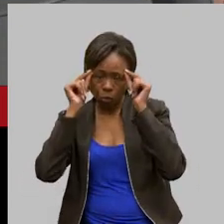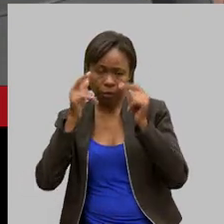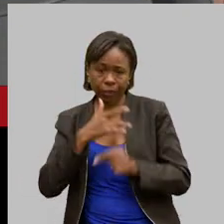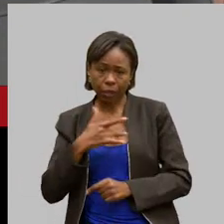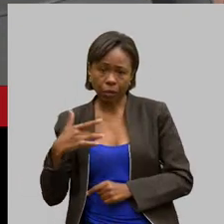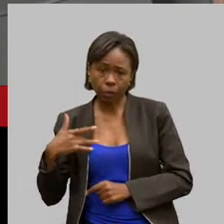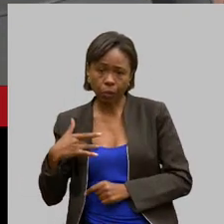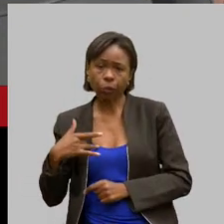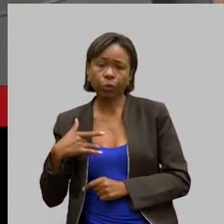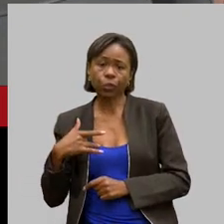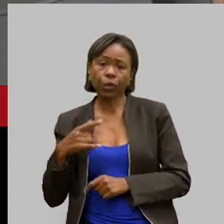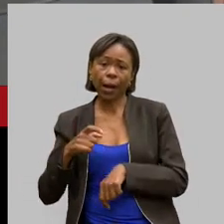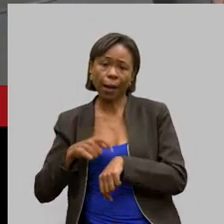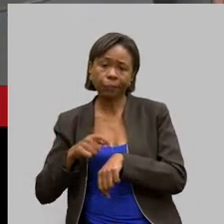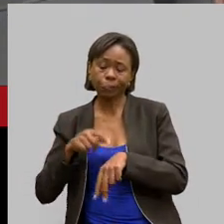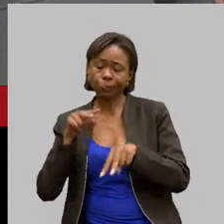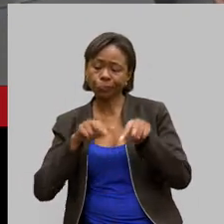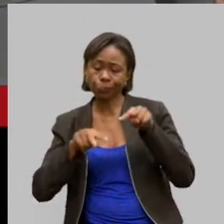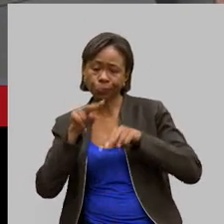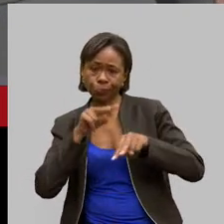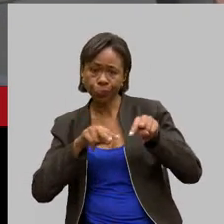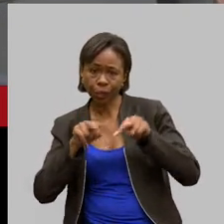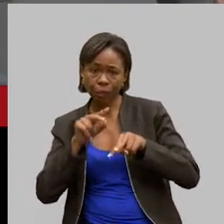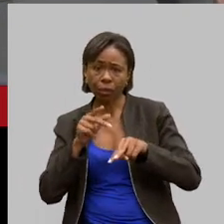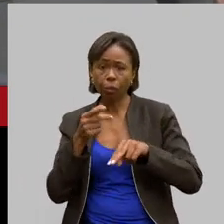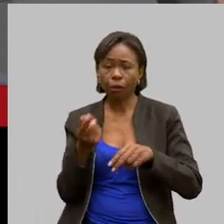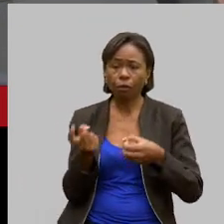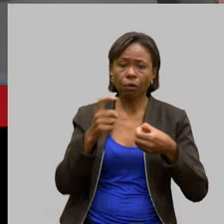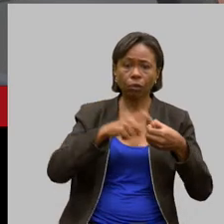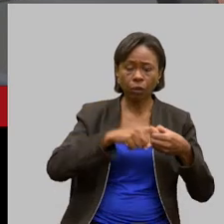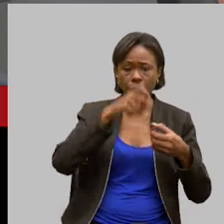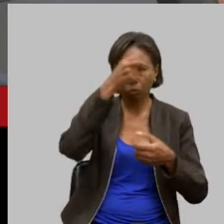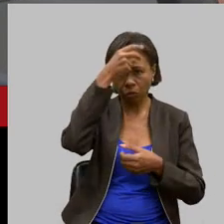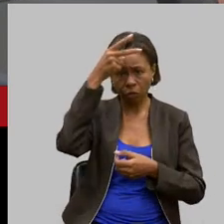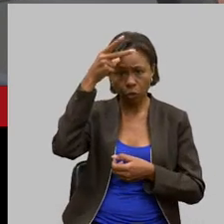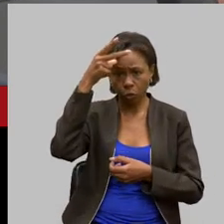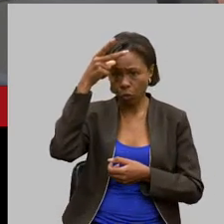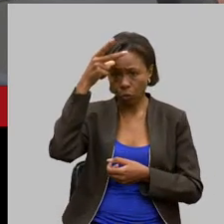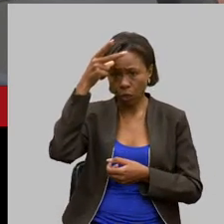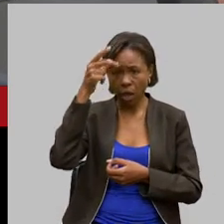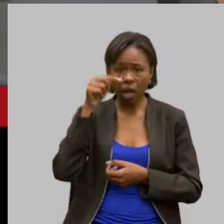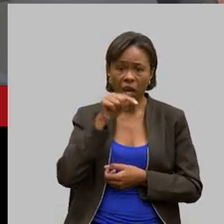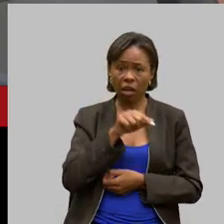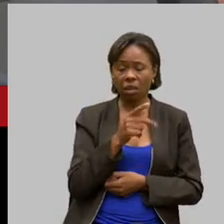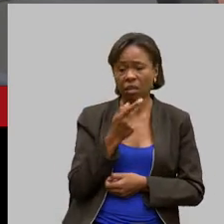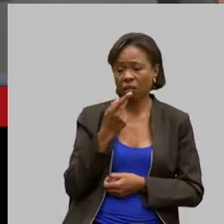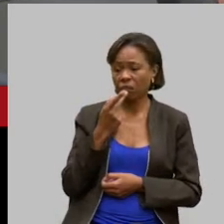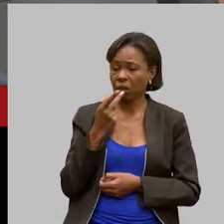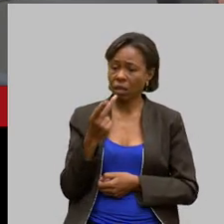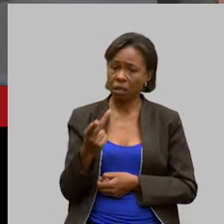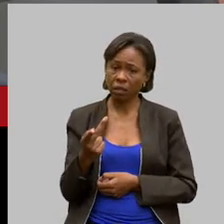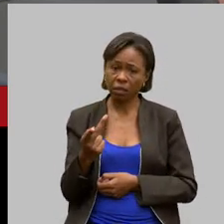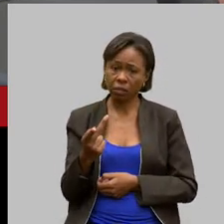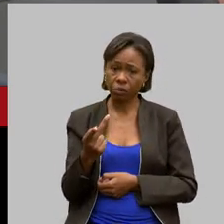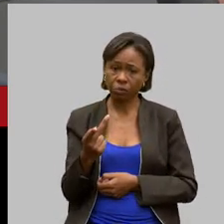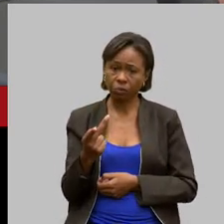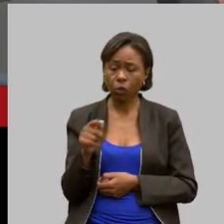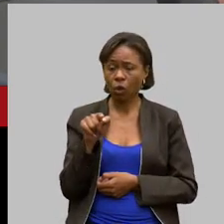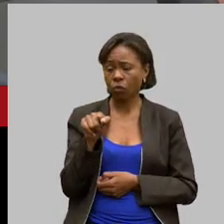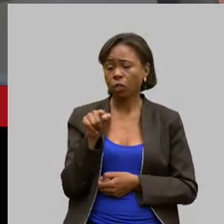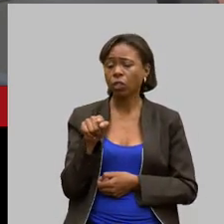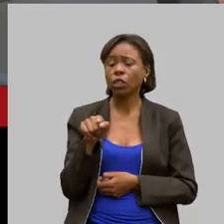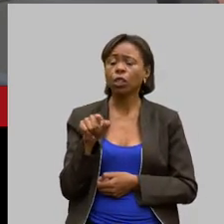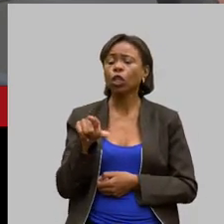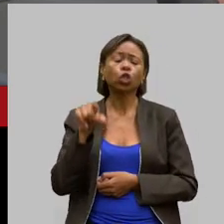você chega na prefeitura de Belo Horizonte a pessoa vira para você e fala assim você escolhe